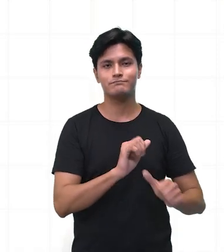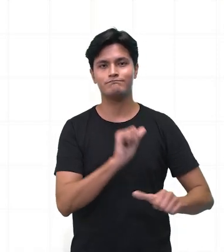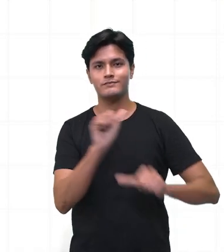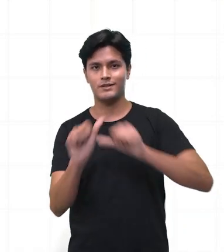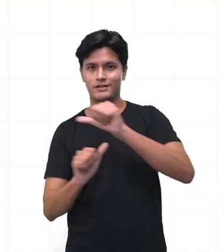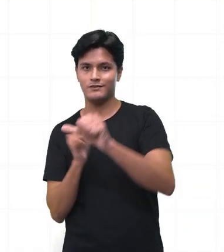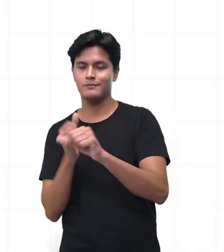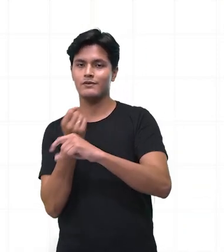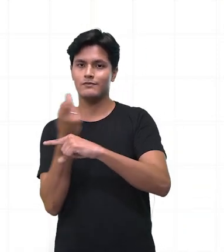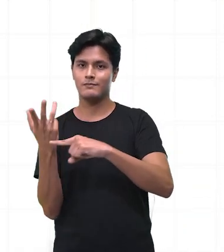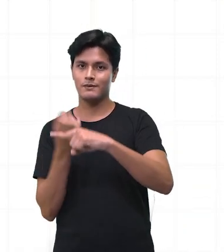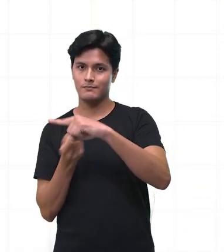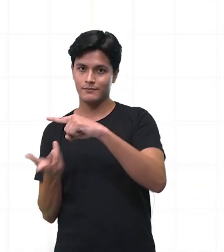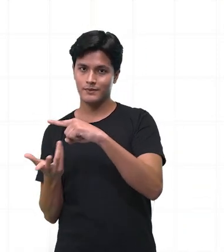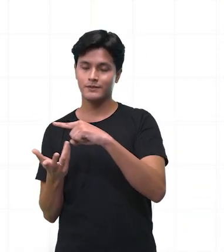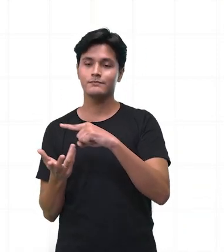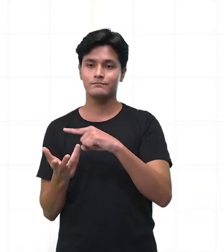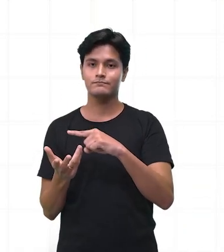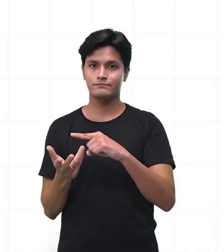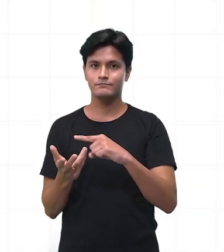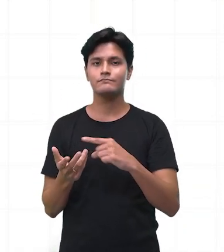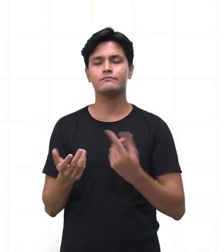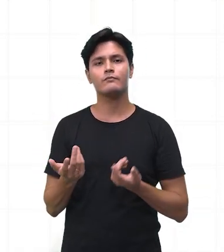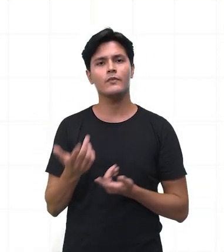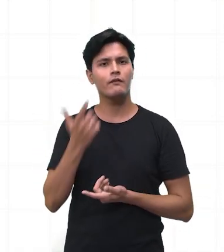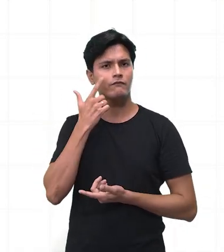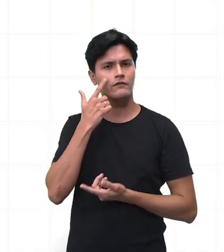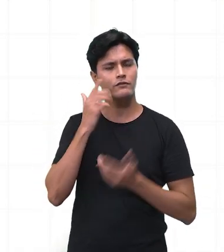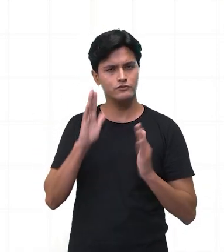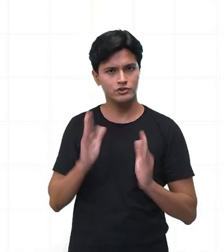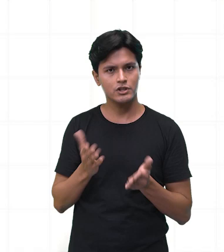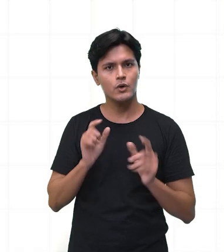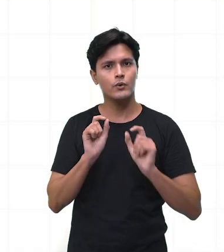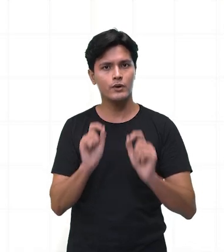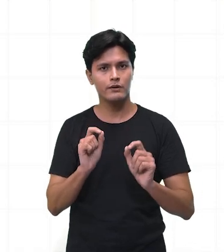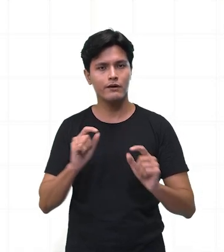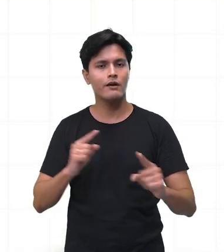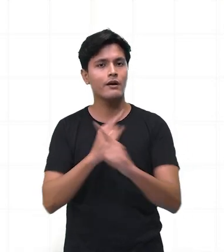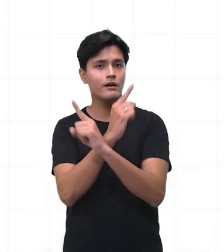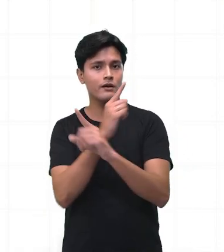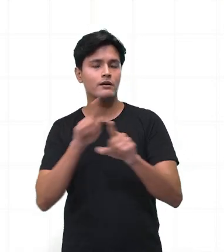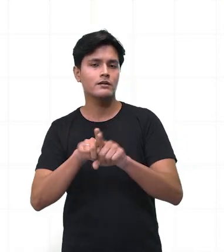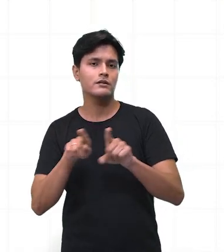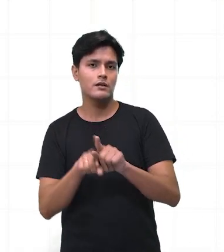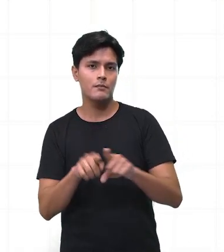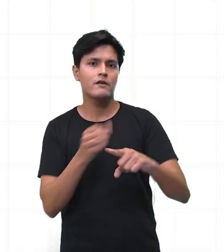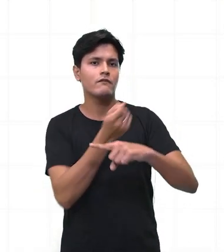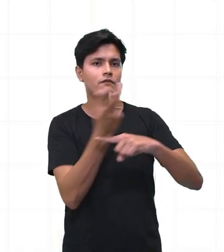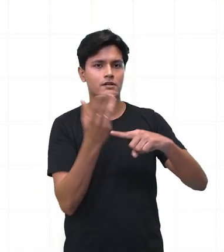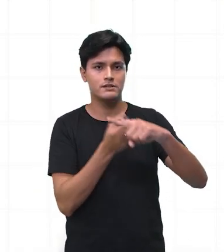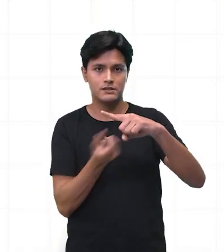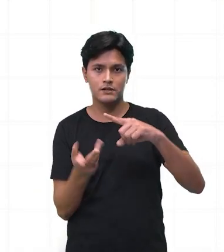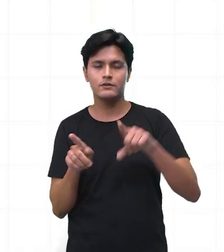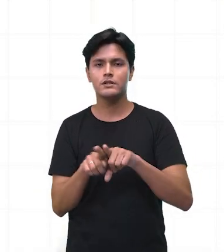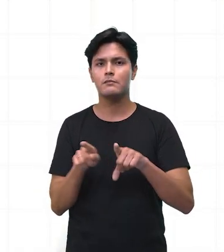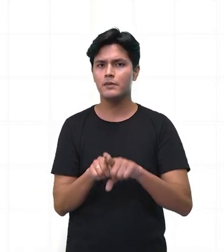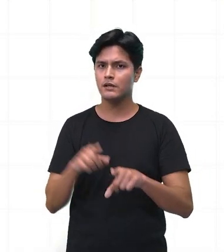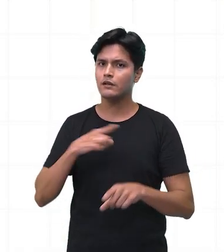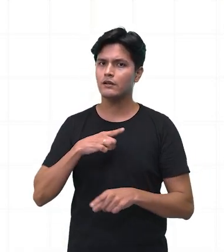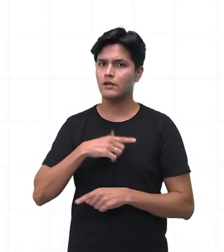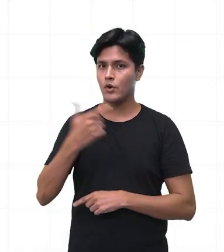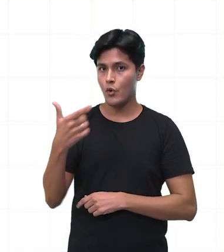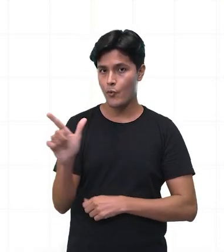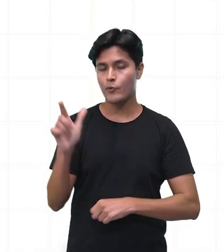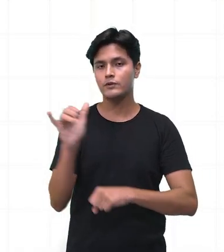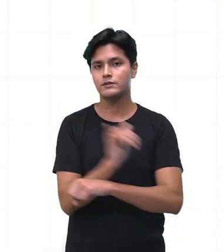uma fração. Já vimos a regra de 3, já vimos em forma de fração e existe também mais uma outra forma,